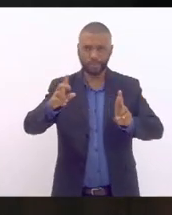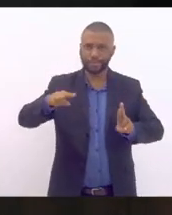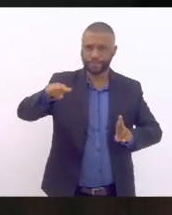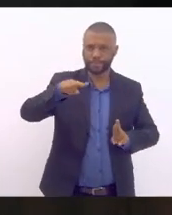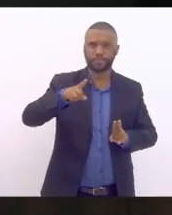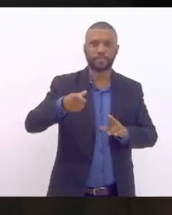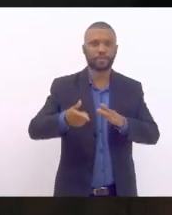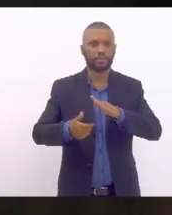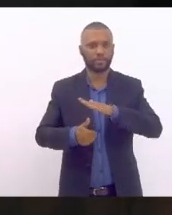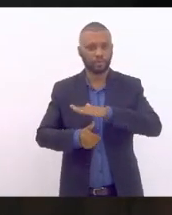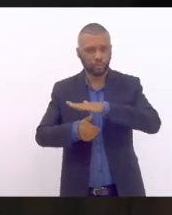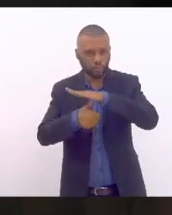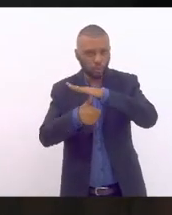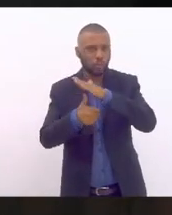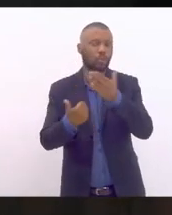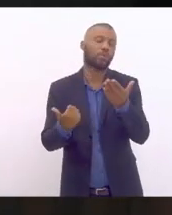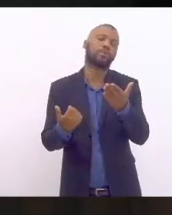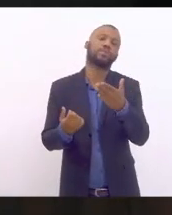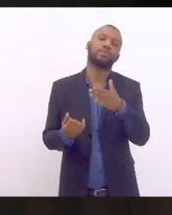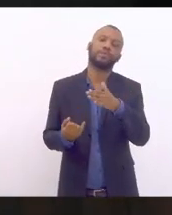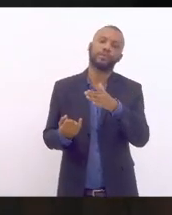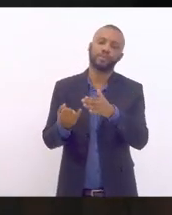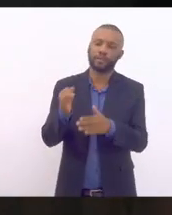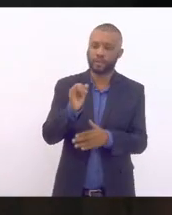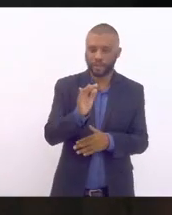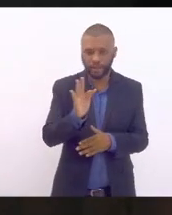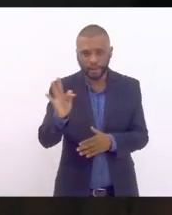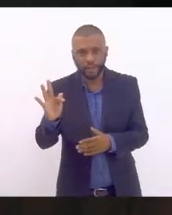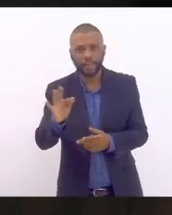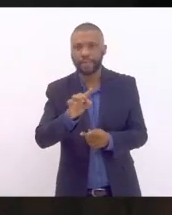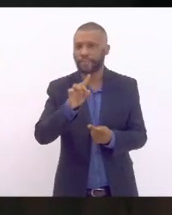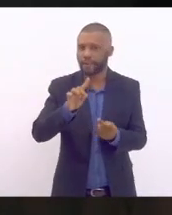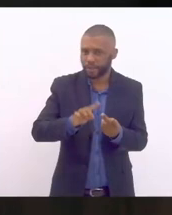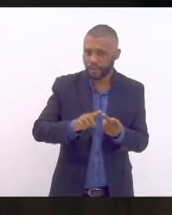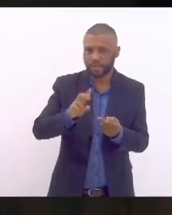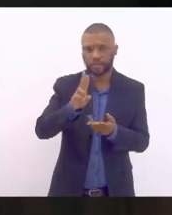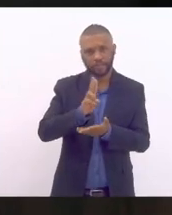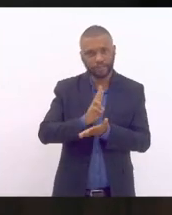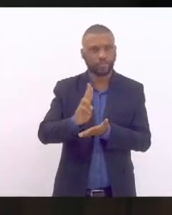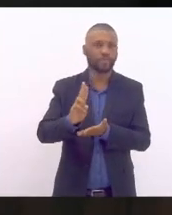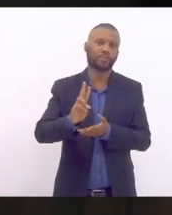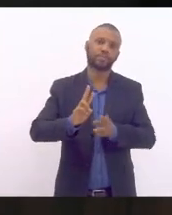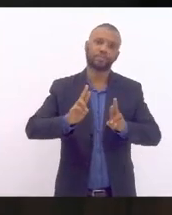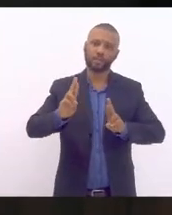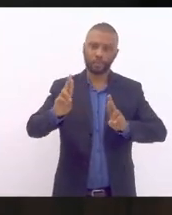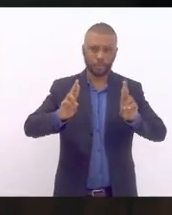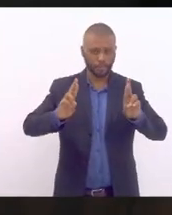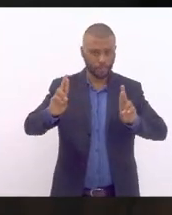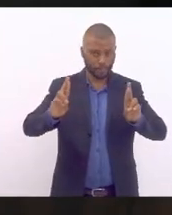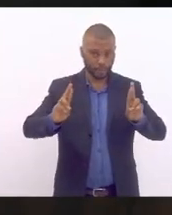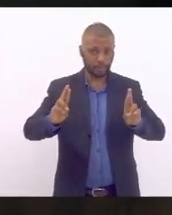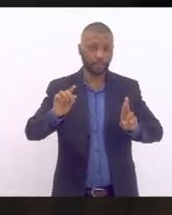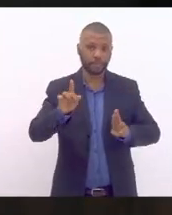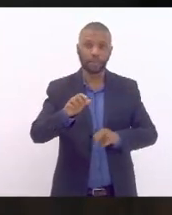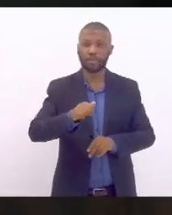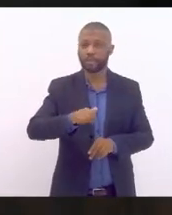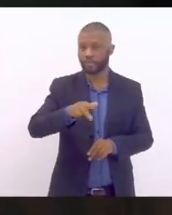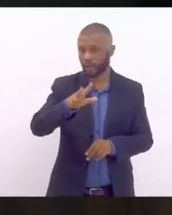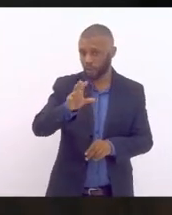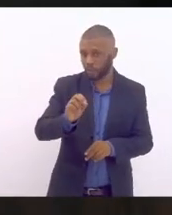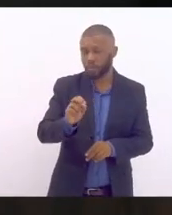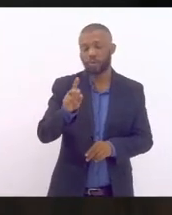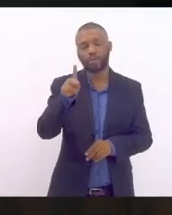do jeito dos institutos federais dos representantes dos alunos